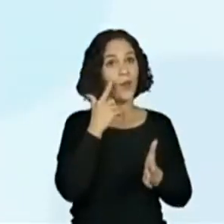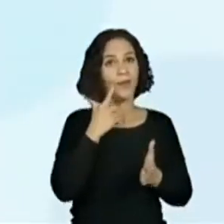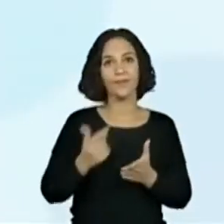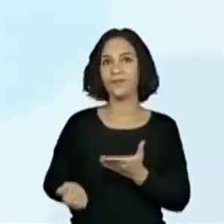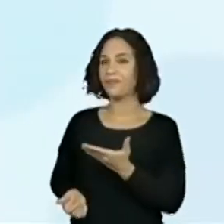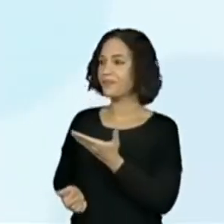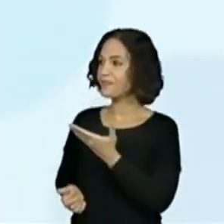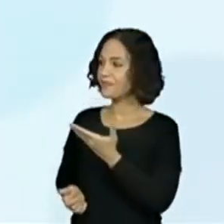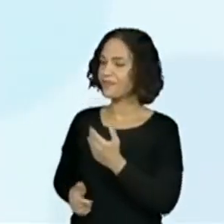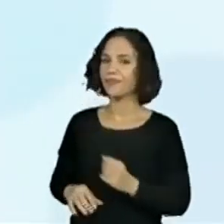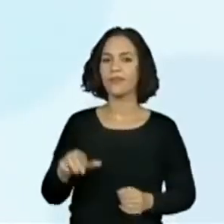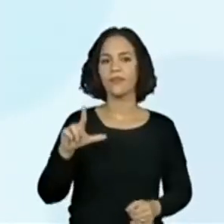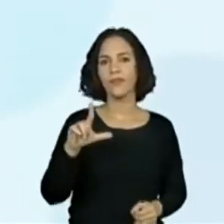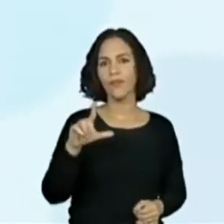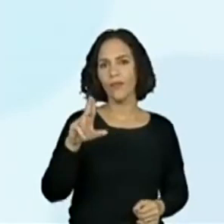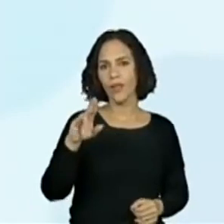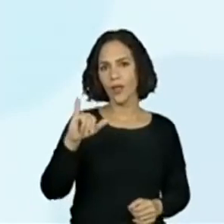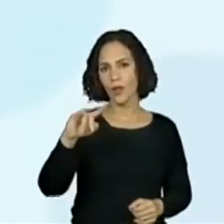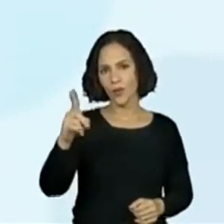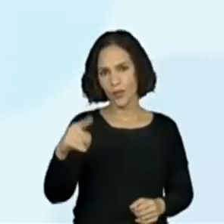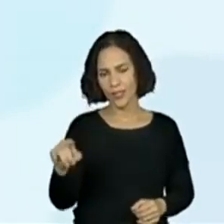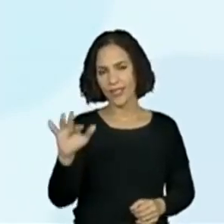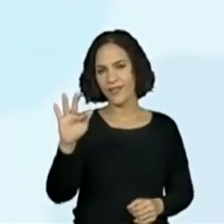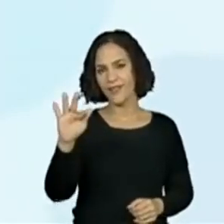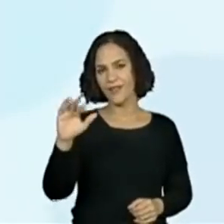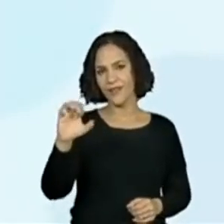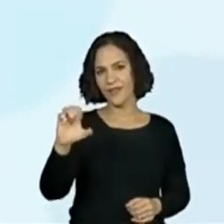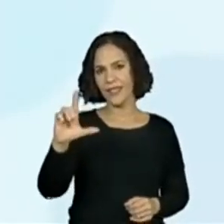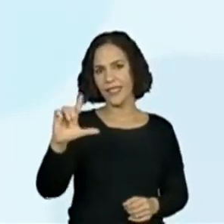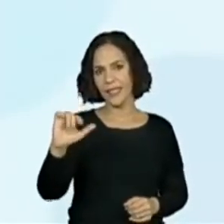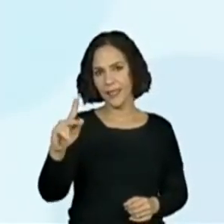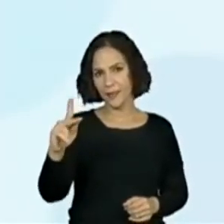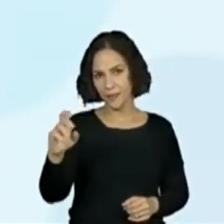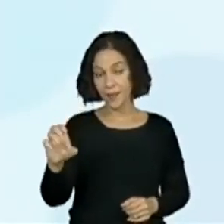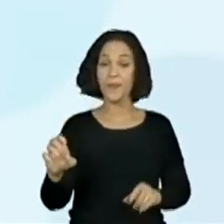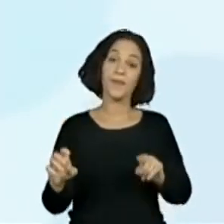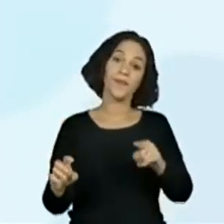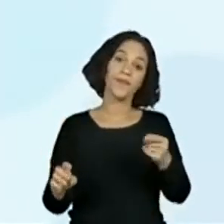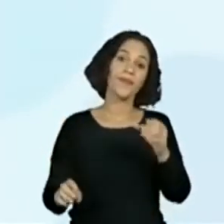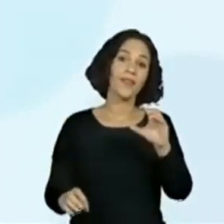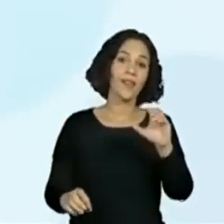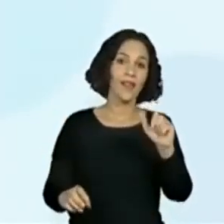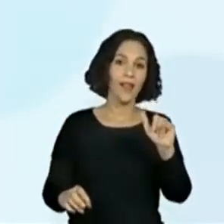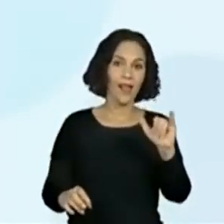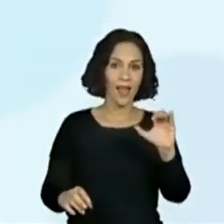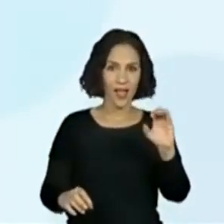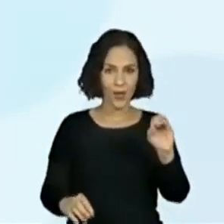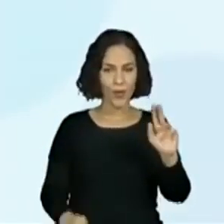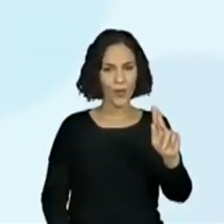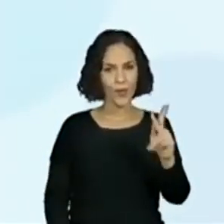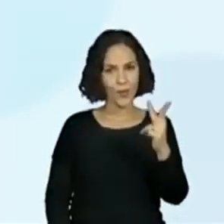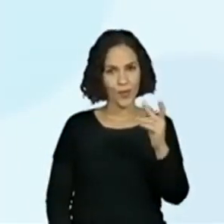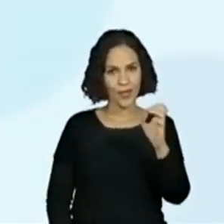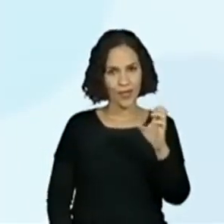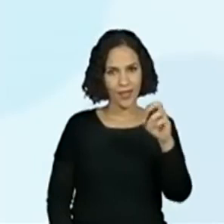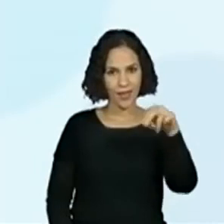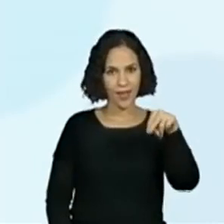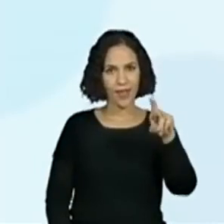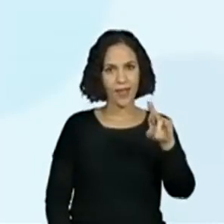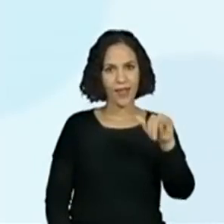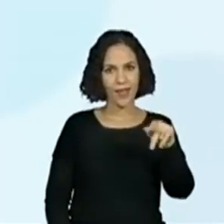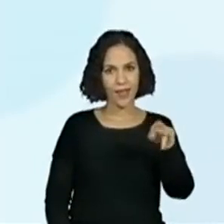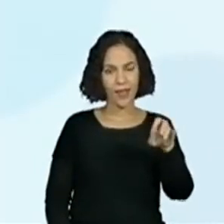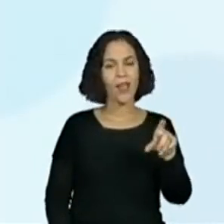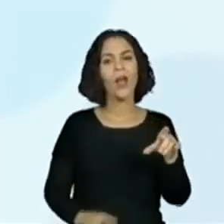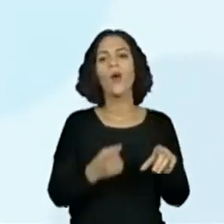Caio Henrique estão juntando cédulas em seus cofrinhos para comprar um novo